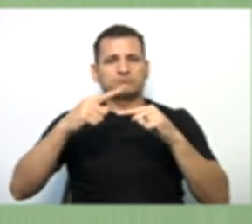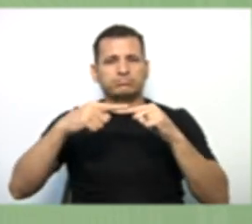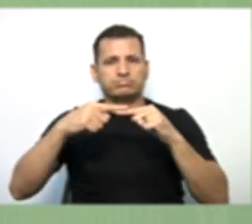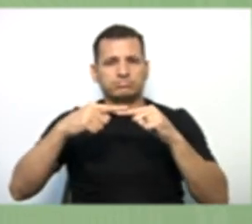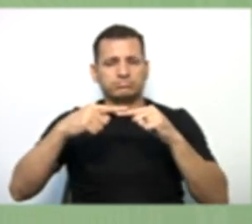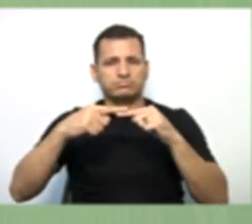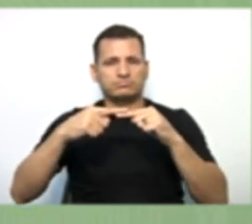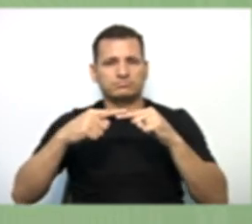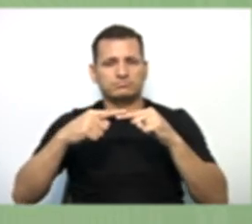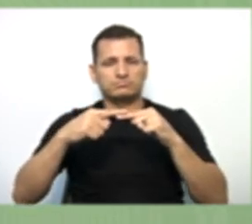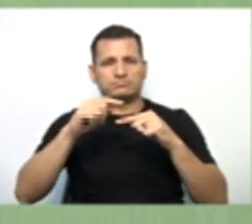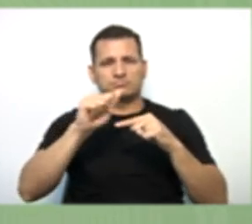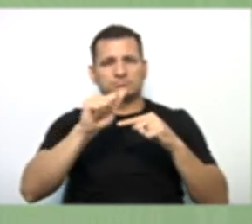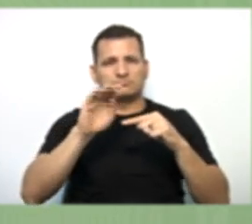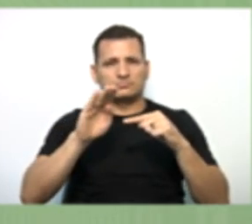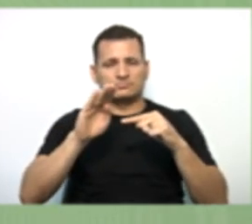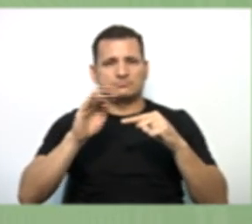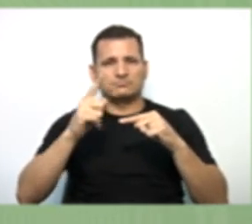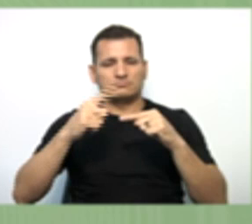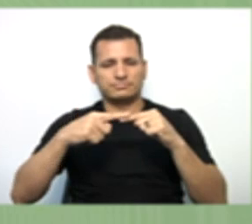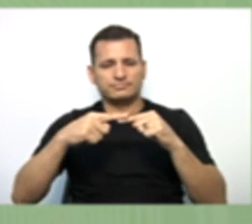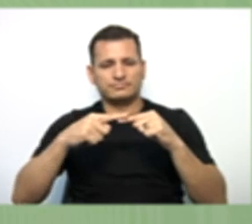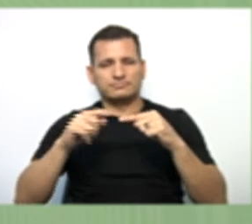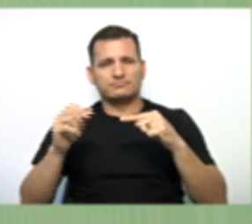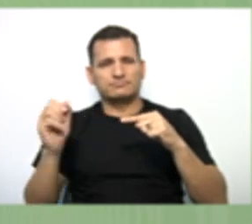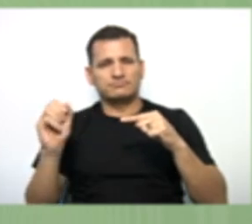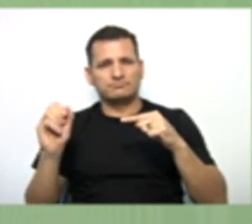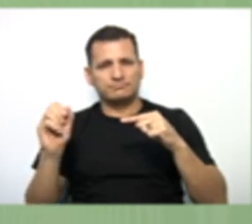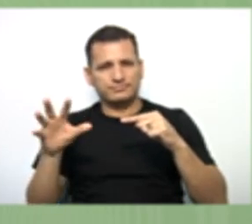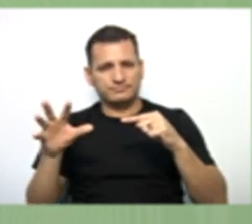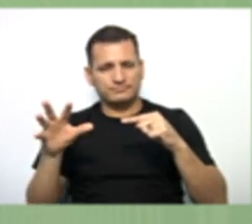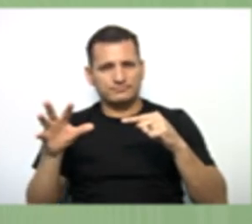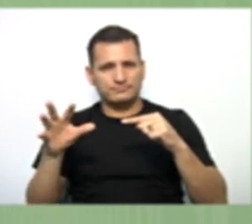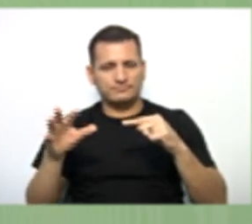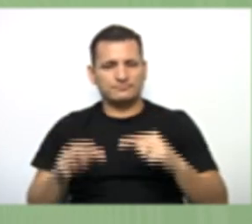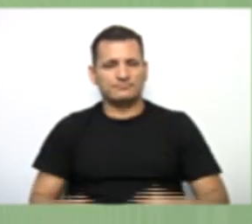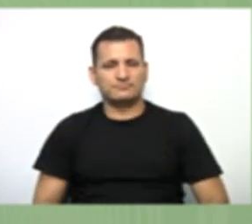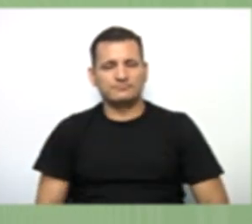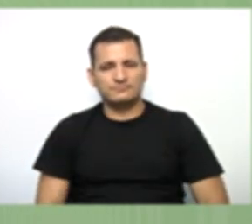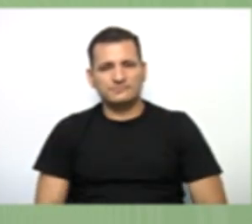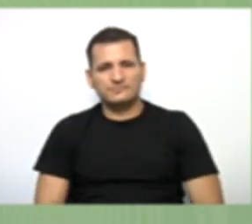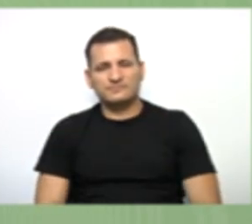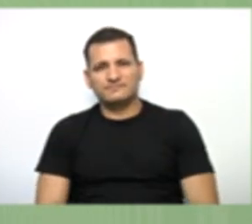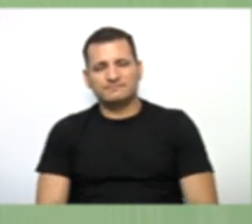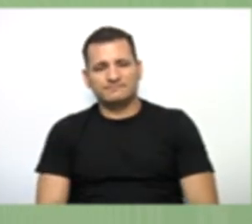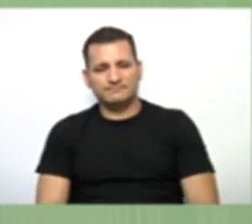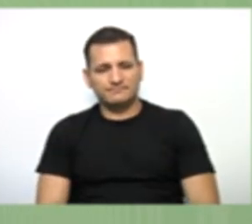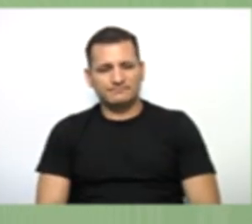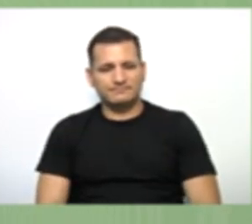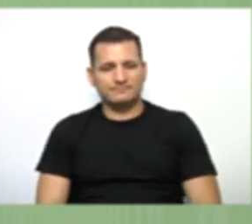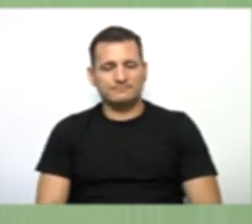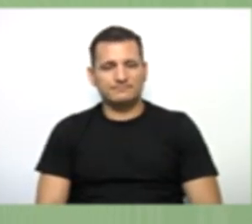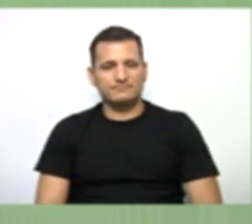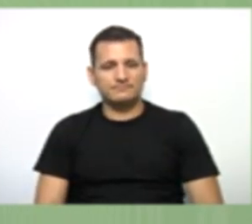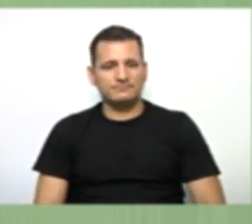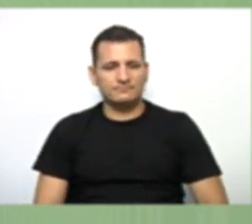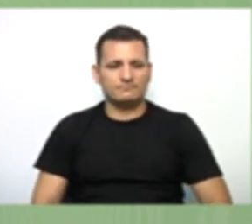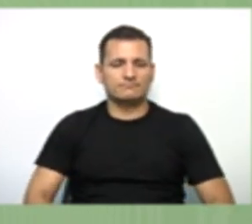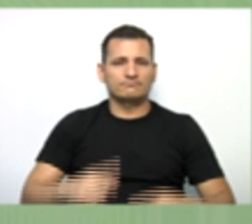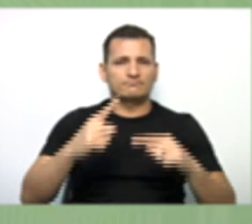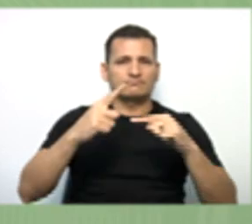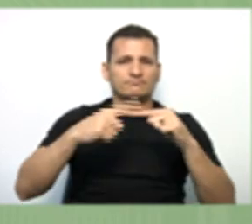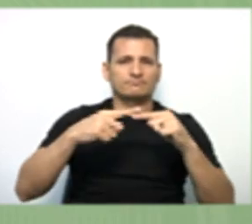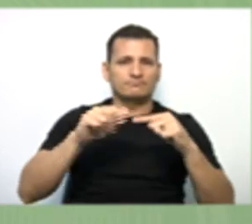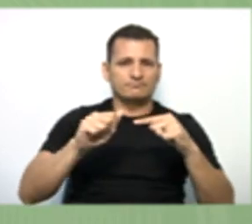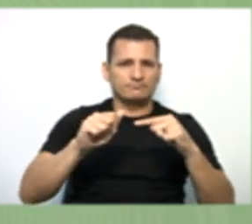o A e o B estiverem ligados. Né? Eu só vou conseguir quando eu ligar o A e quando ligar o B. Aí essa